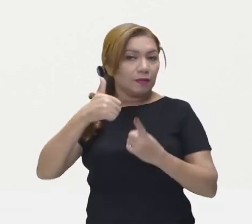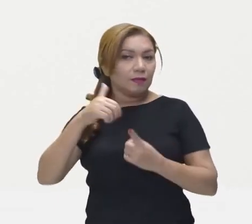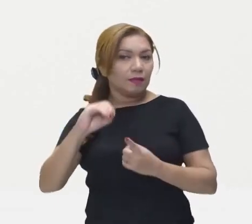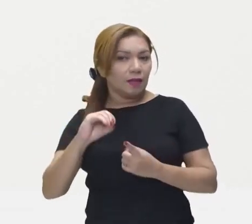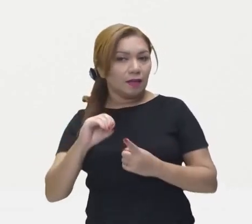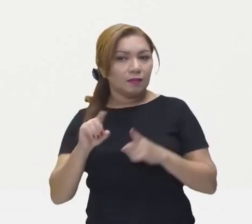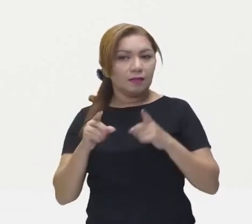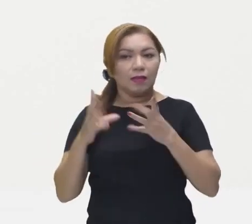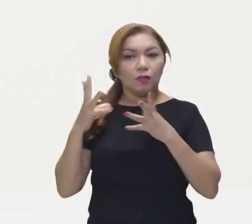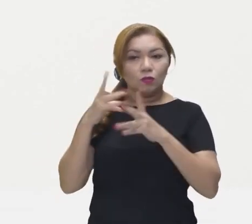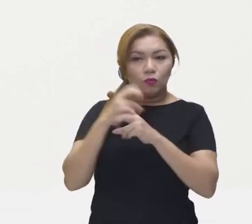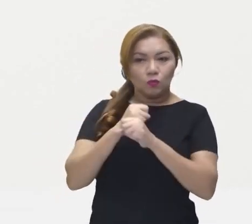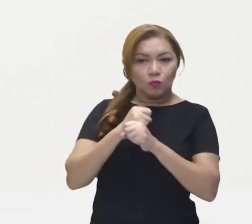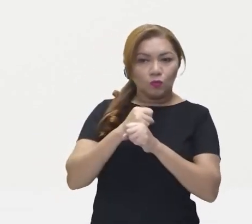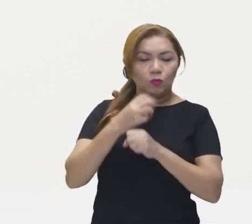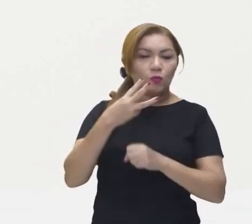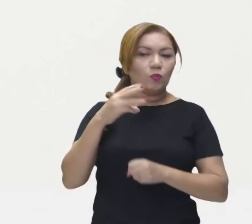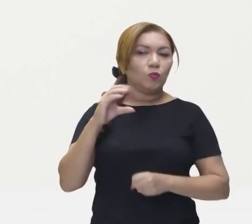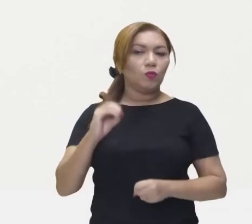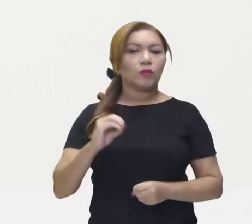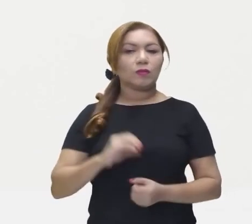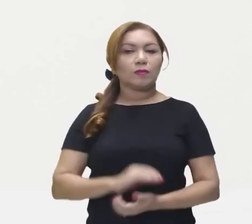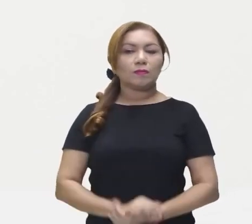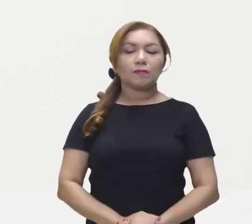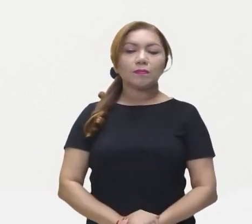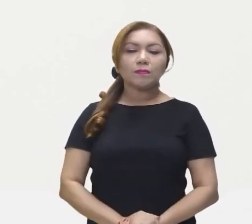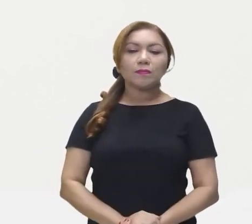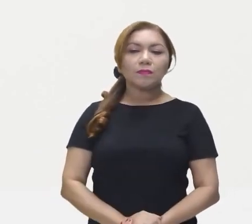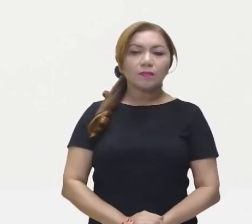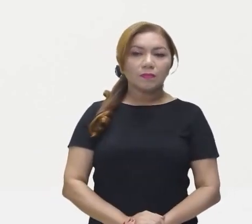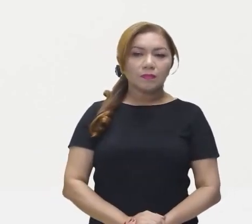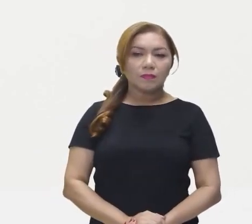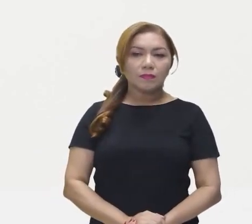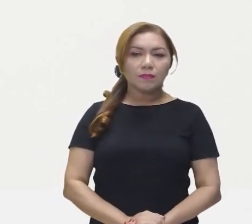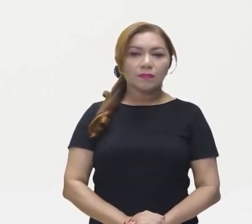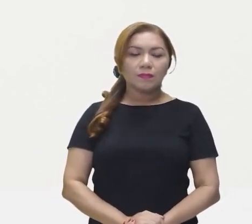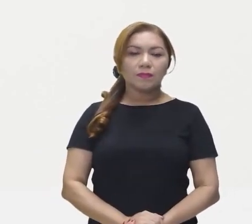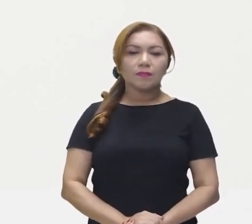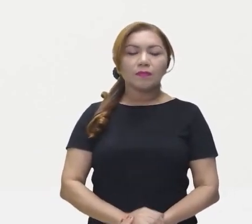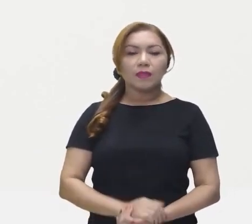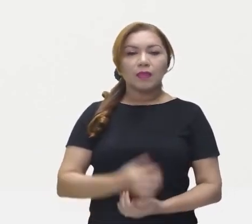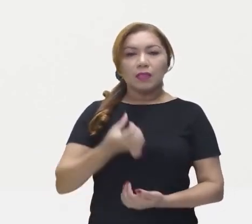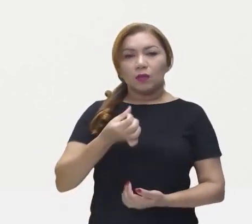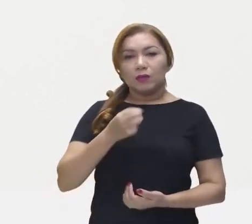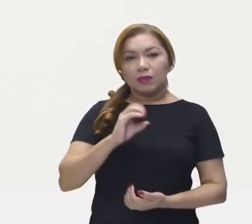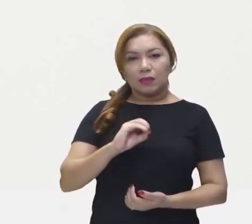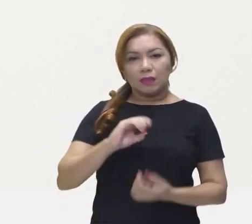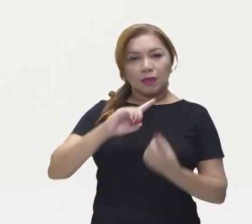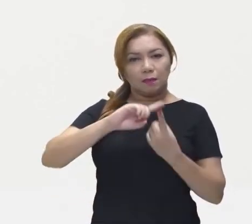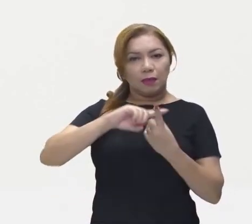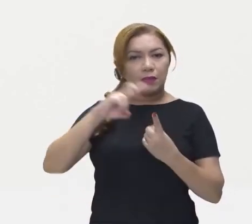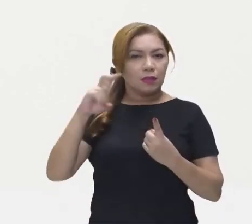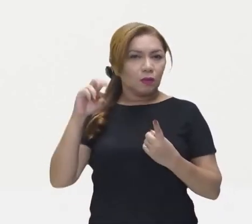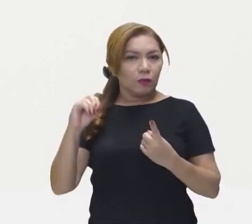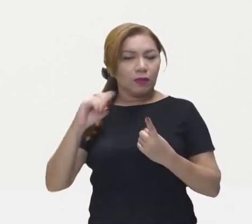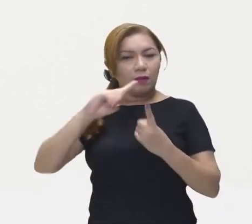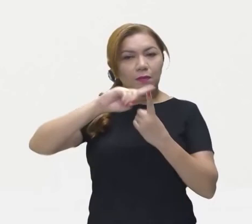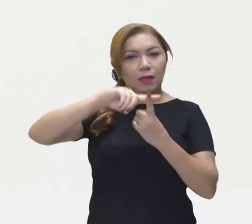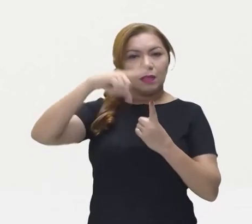Beleza? Agora eu já consigo determinar. Se eu somar 60 mais 50 mais